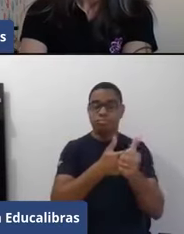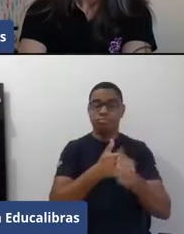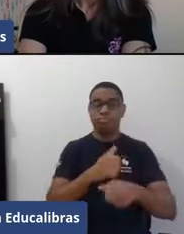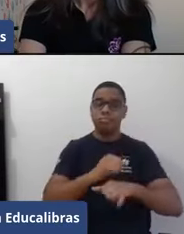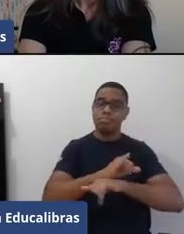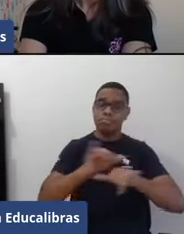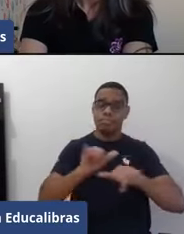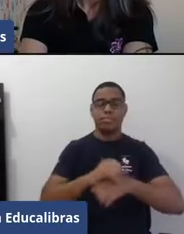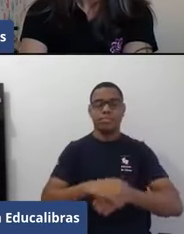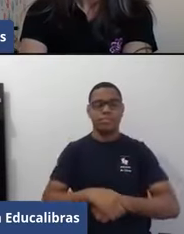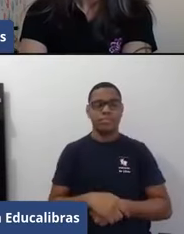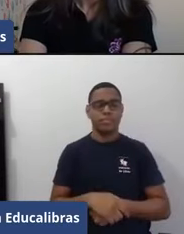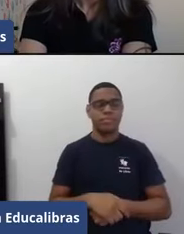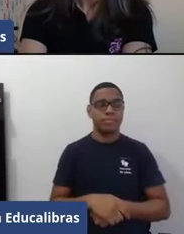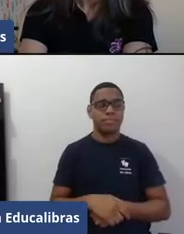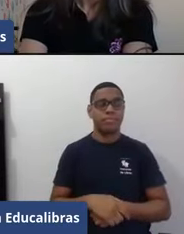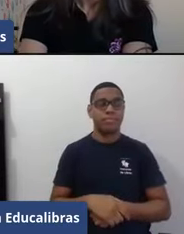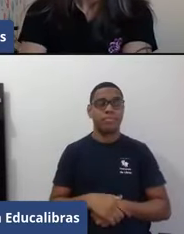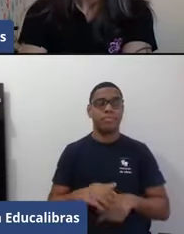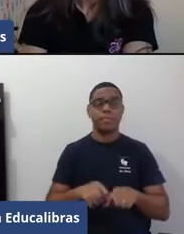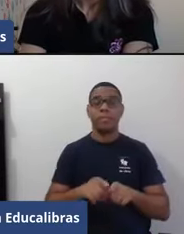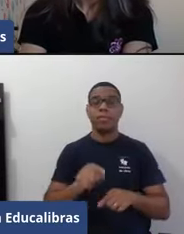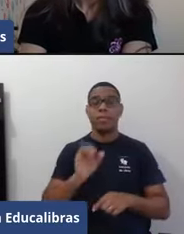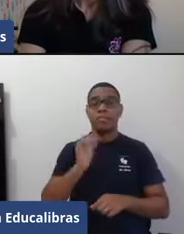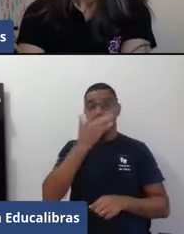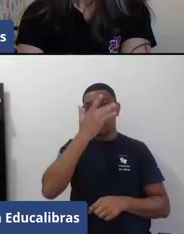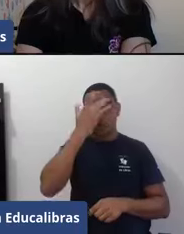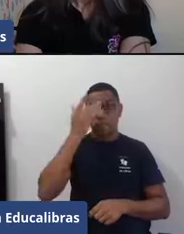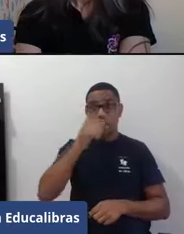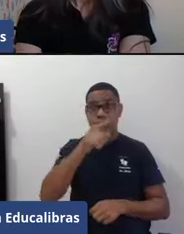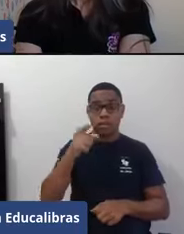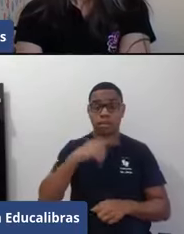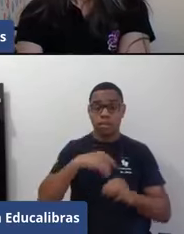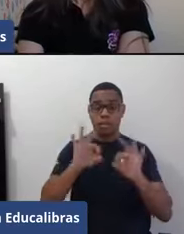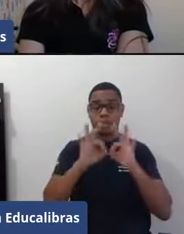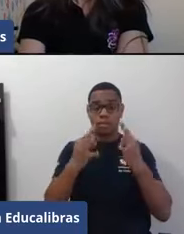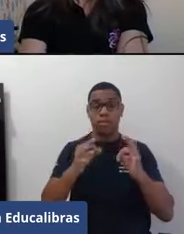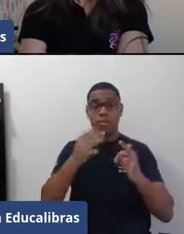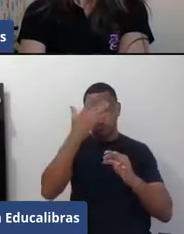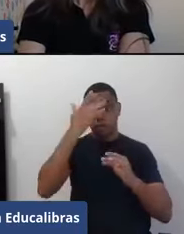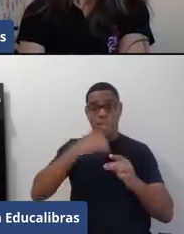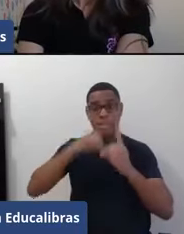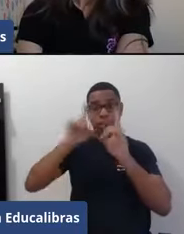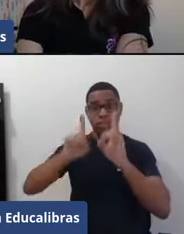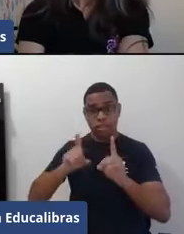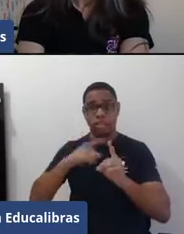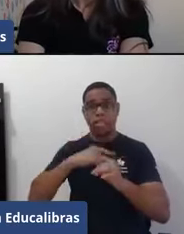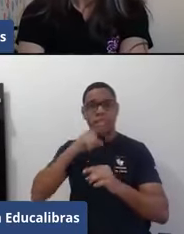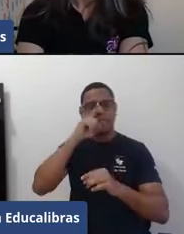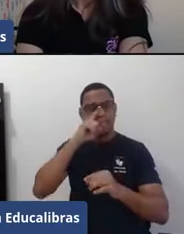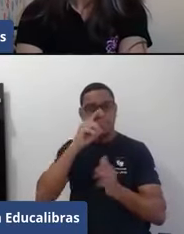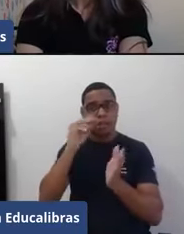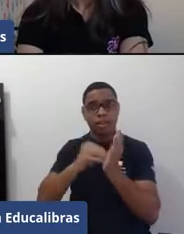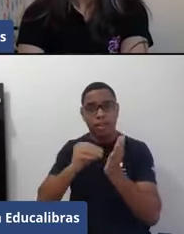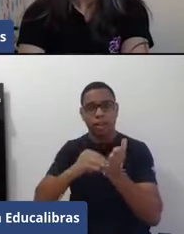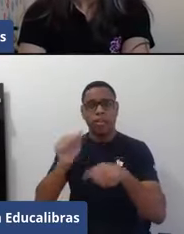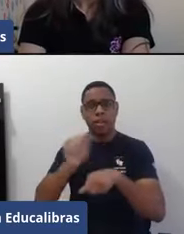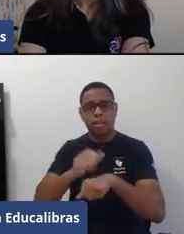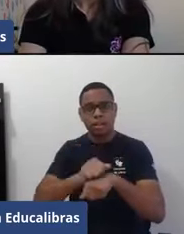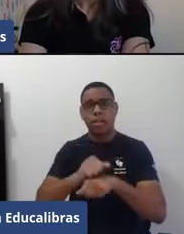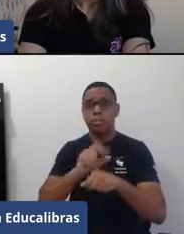campanha. Passem nomes de pessoas e famílias com deficiência em situação de vulnerabilidade nessa crise